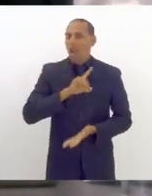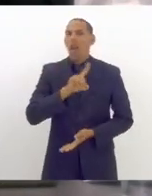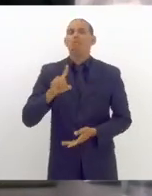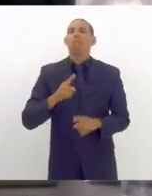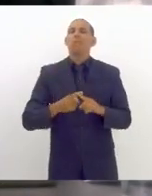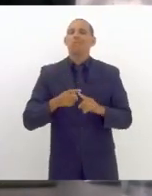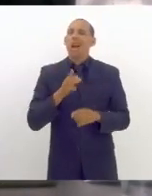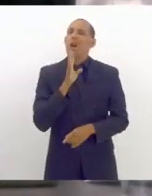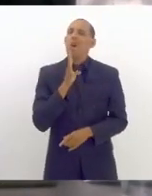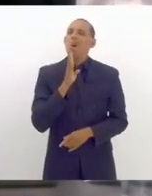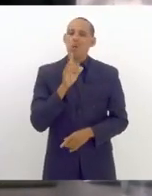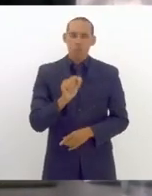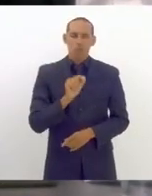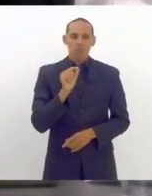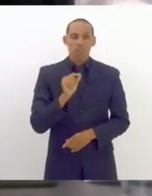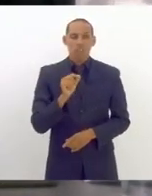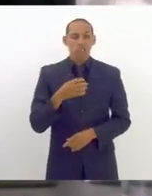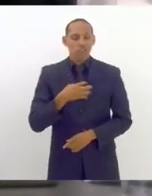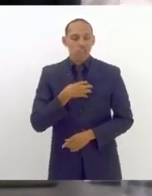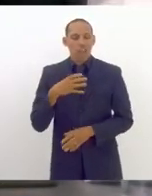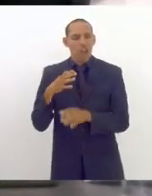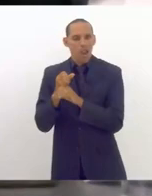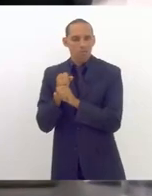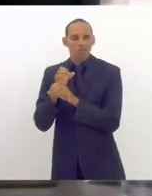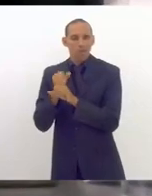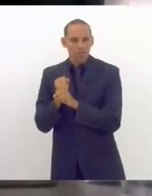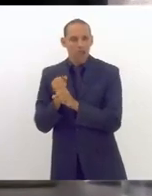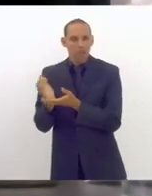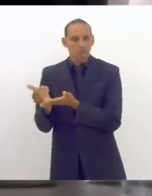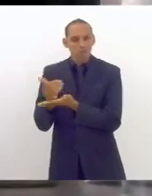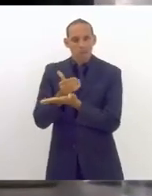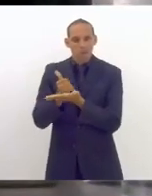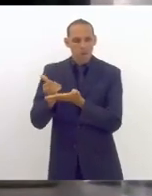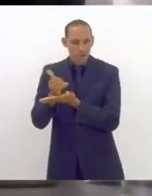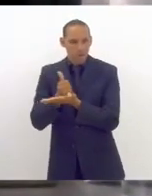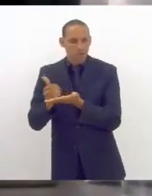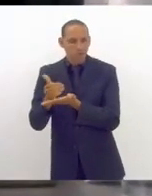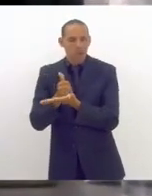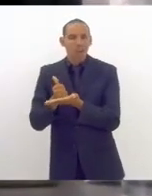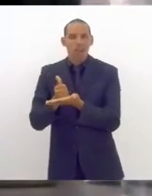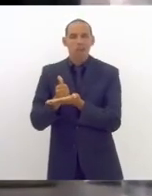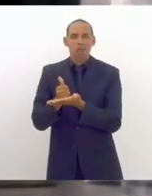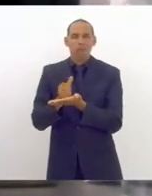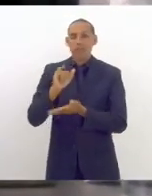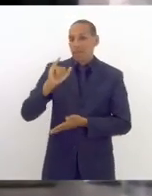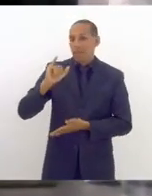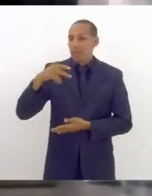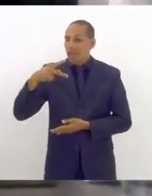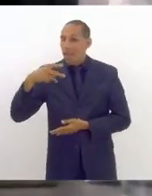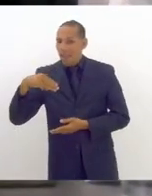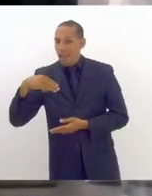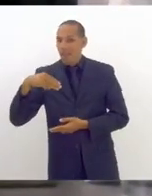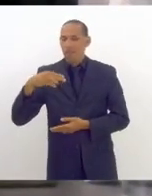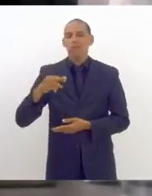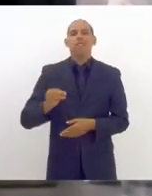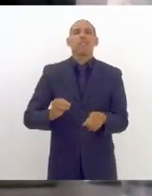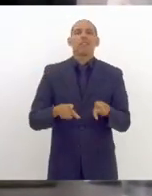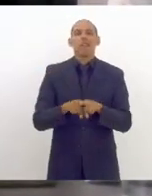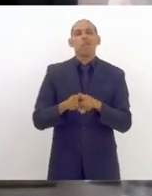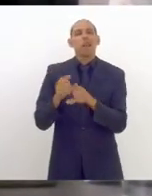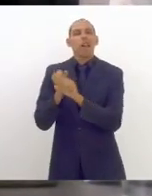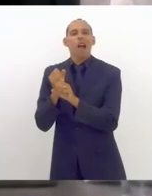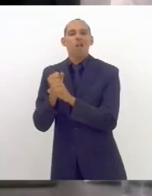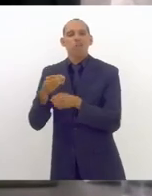é a forma de calcular a arrecadação do a forma do IPM e de calcular os